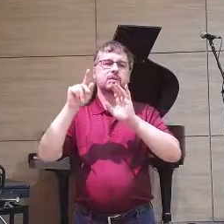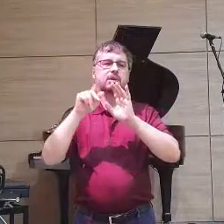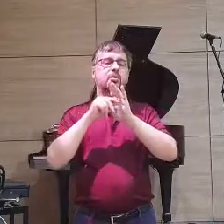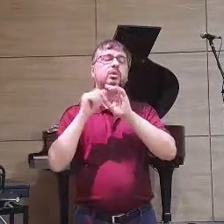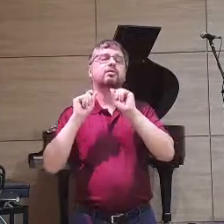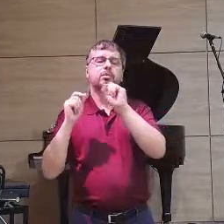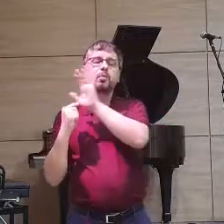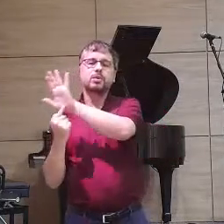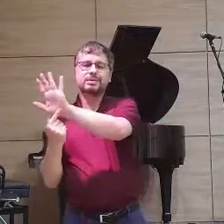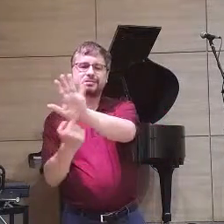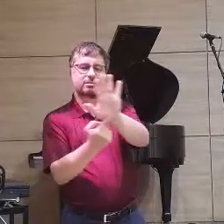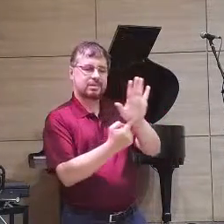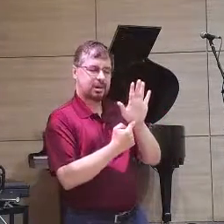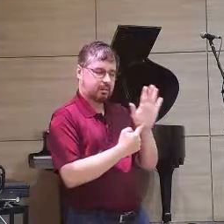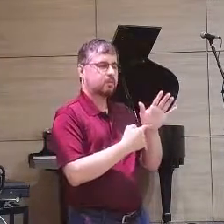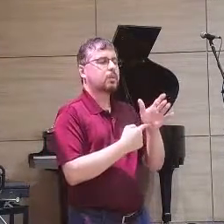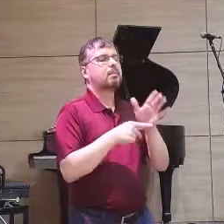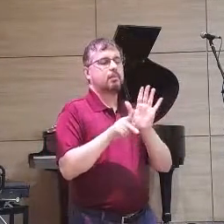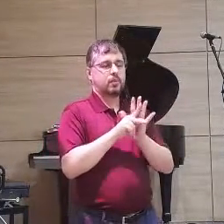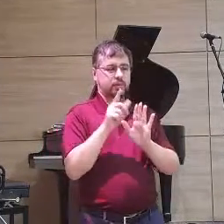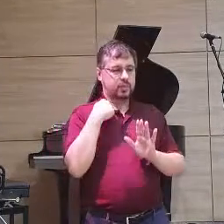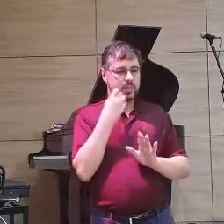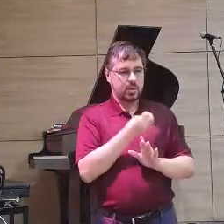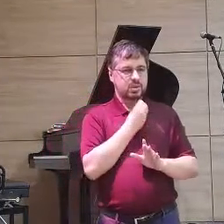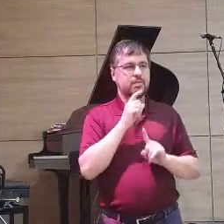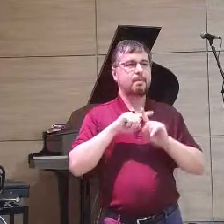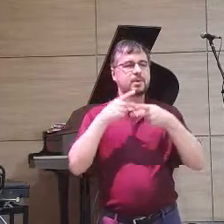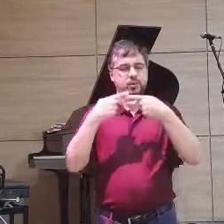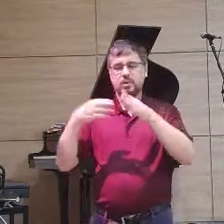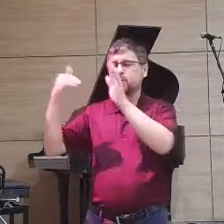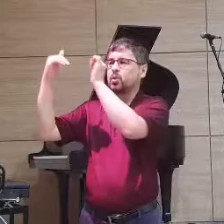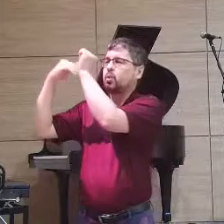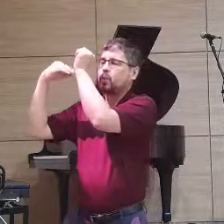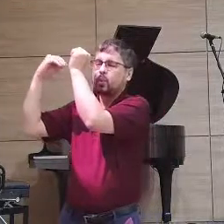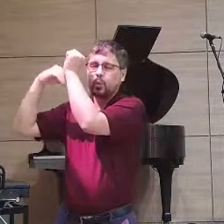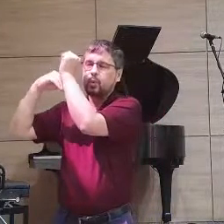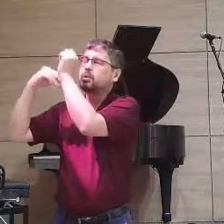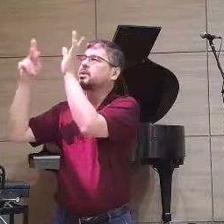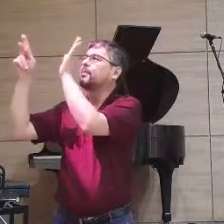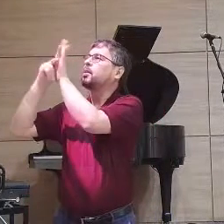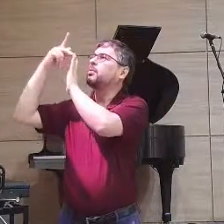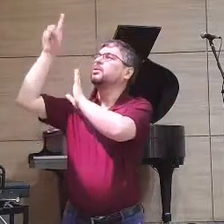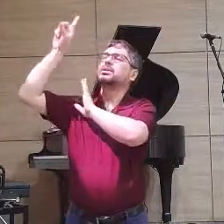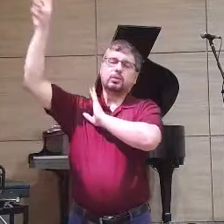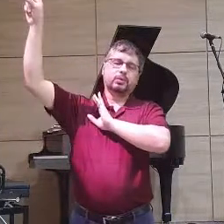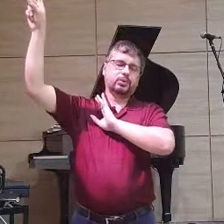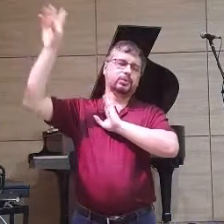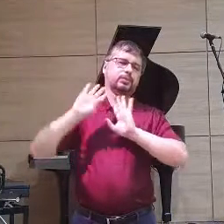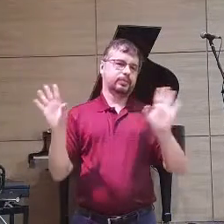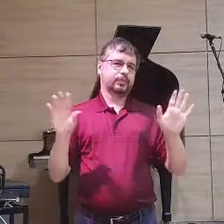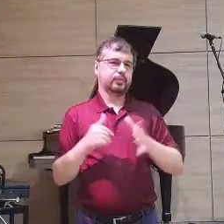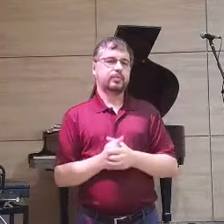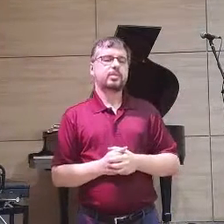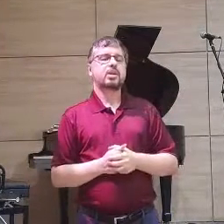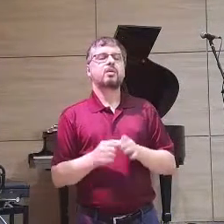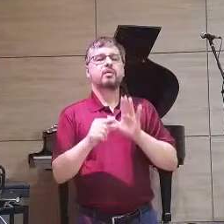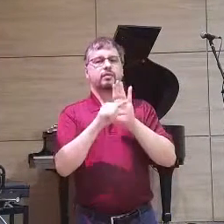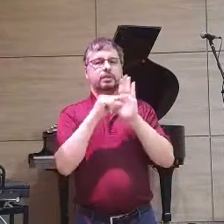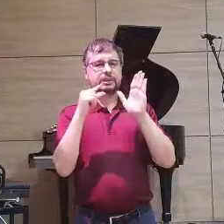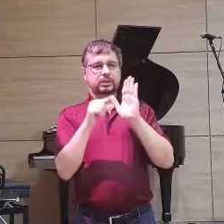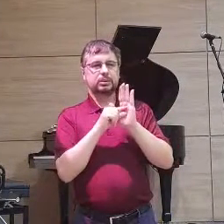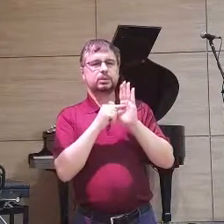nossos filhos porém às ocultas pertence a Deus Então aqui estão aqui ainda no primeiro se você é